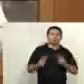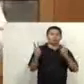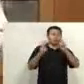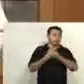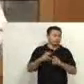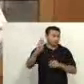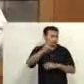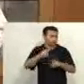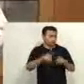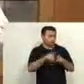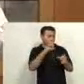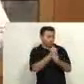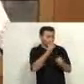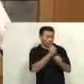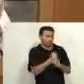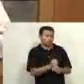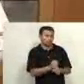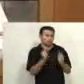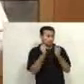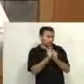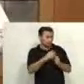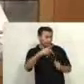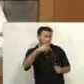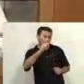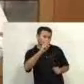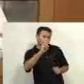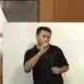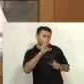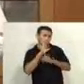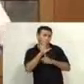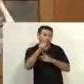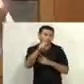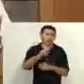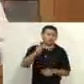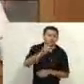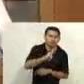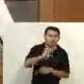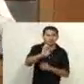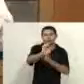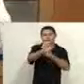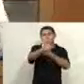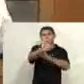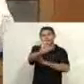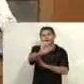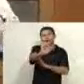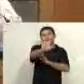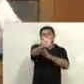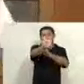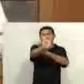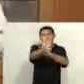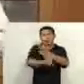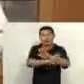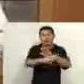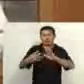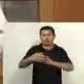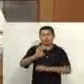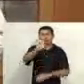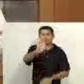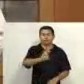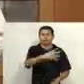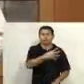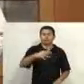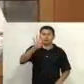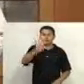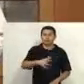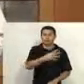E utilizando os cálculos lá de desvio padrão que eu mostrei para vocês, ou utilizando Excel, ou utilizando a tabelinha que a gente viu lá no